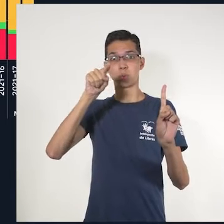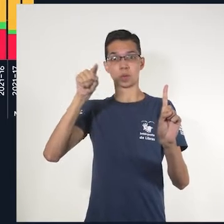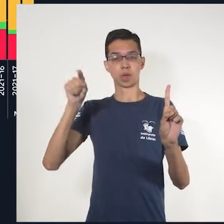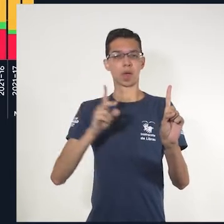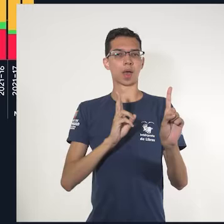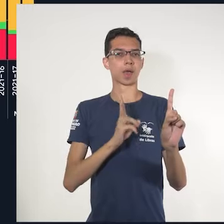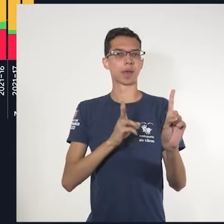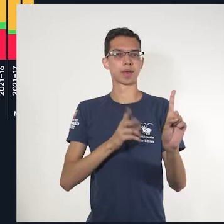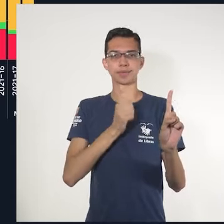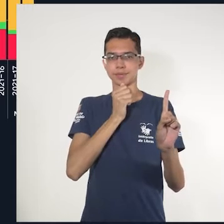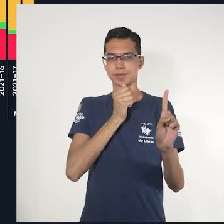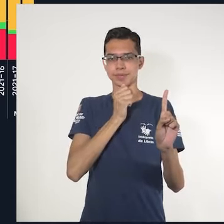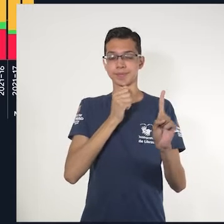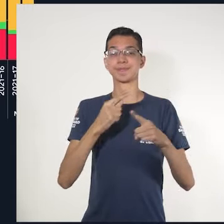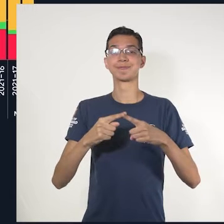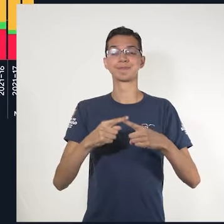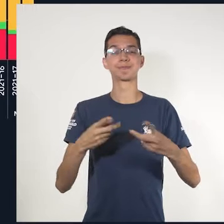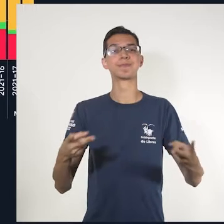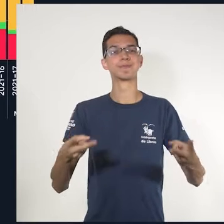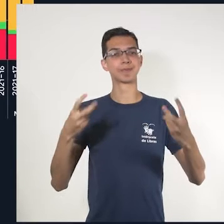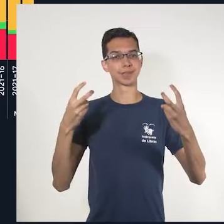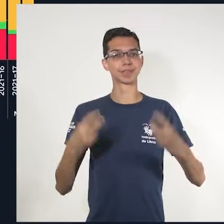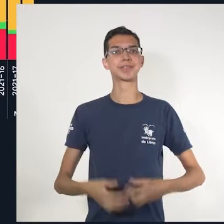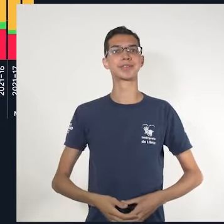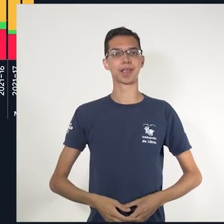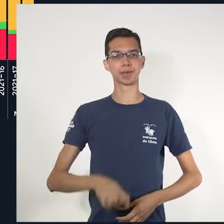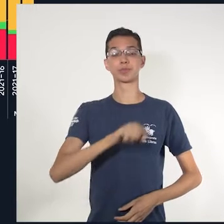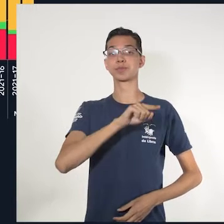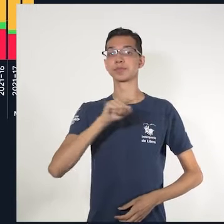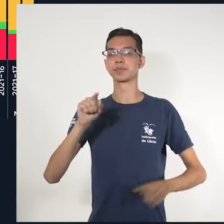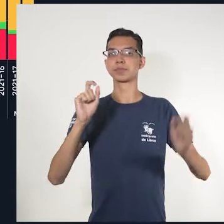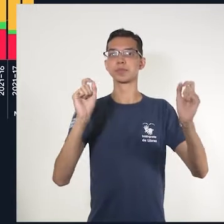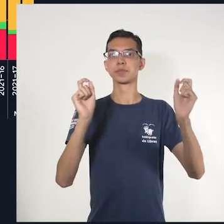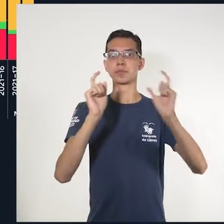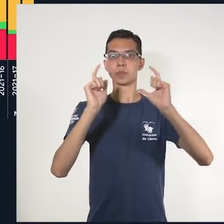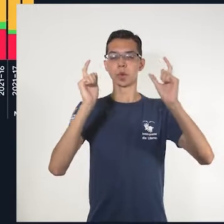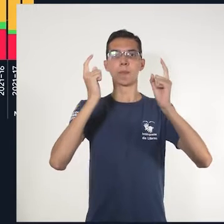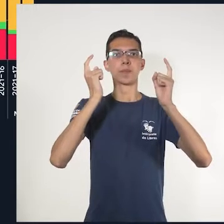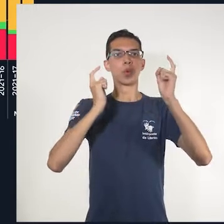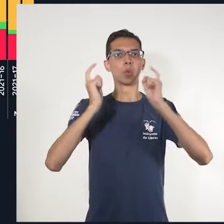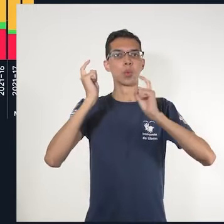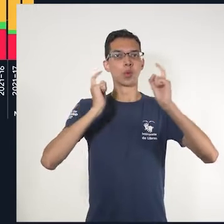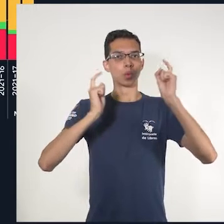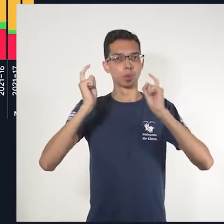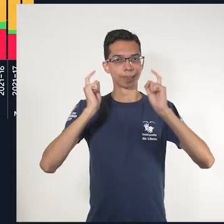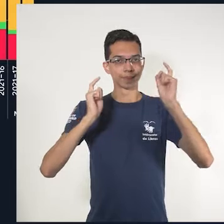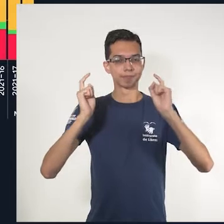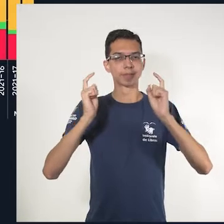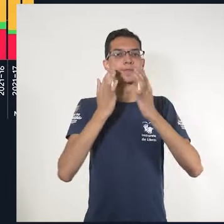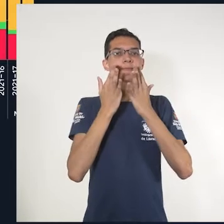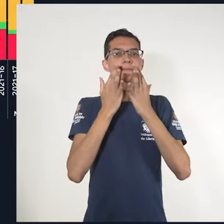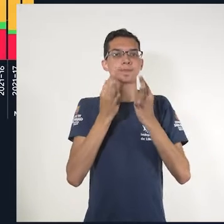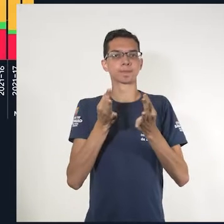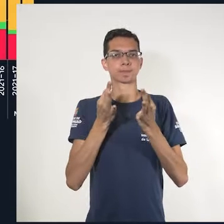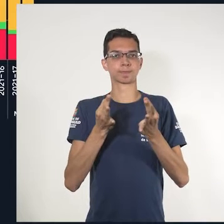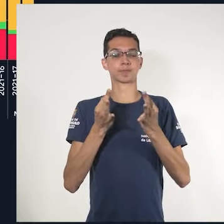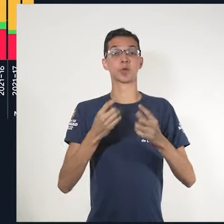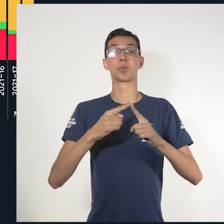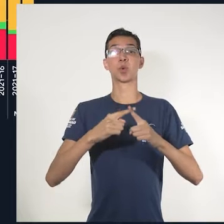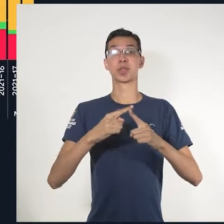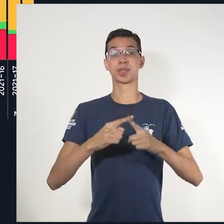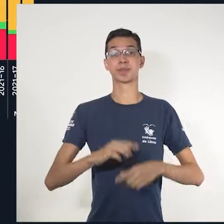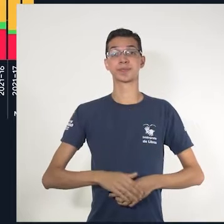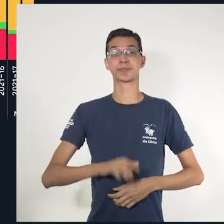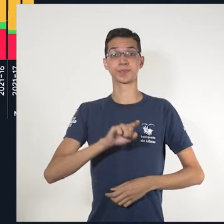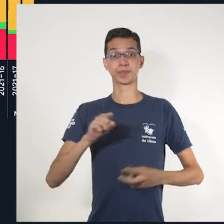revela a necessidade e um alerta de preocupação, porque esse patamar, vocês podem ver, que é inclusive superior ao pico